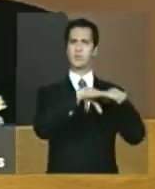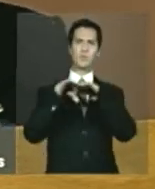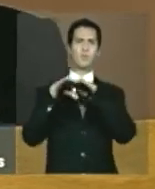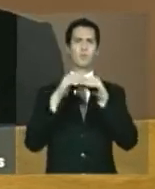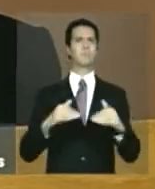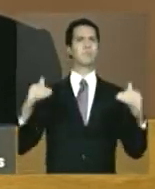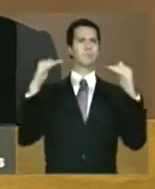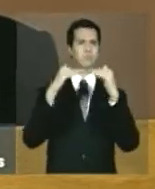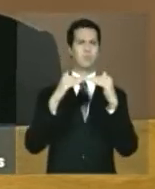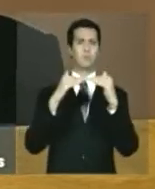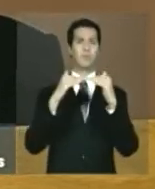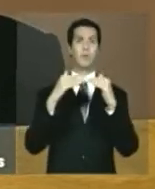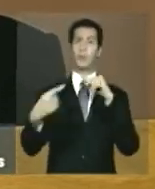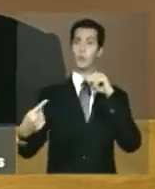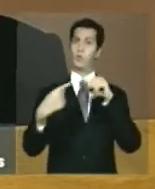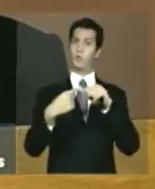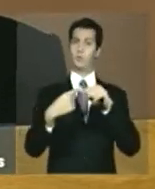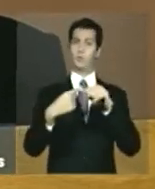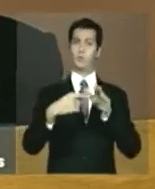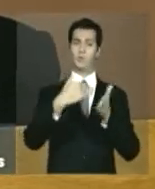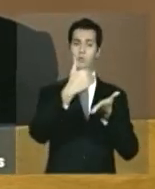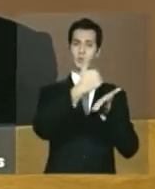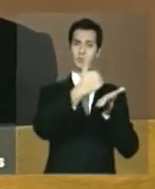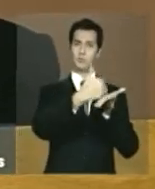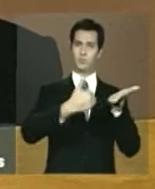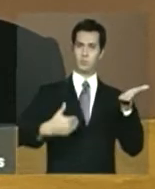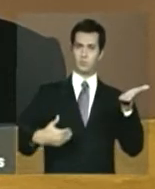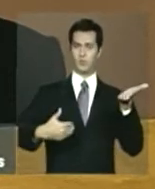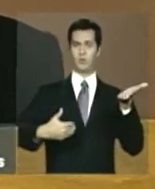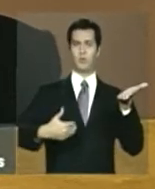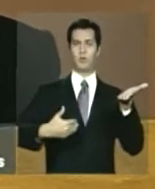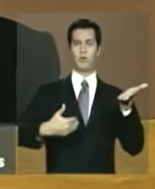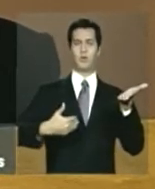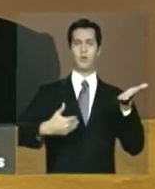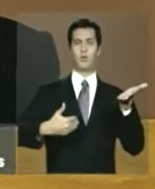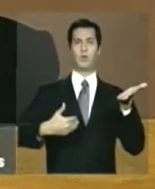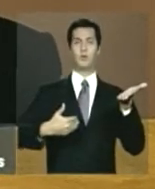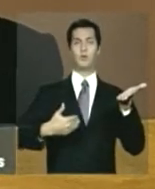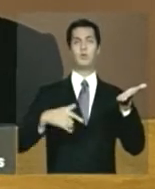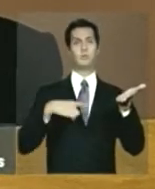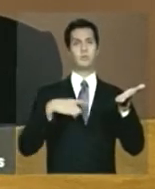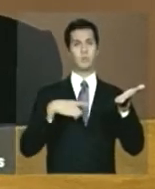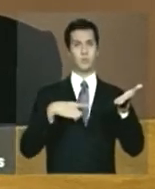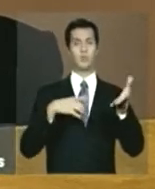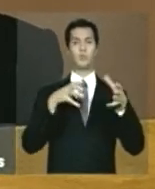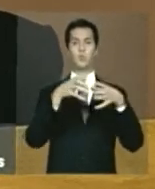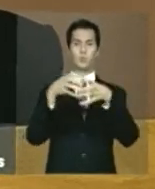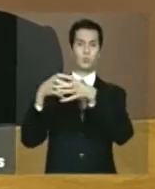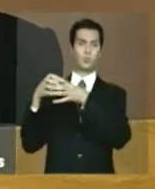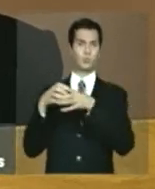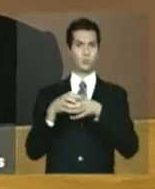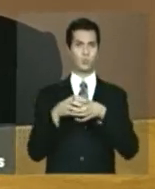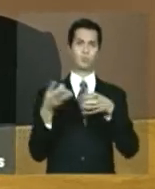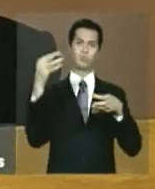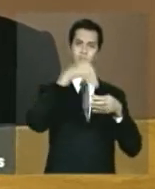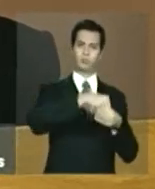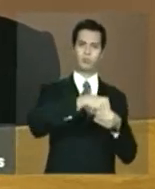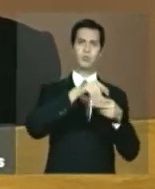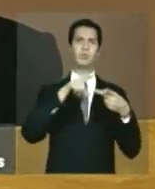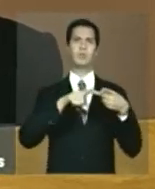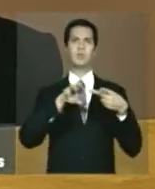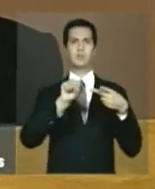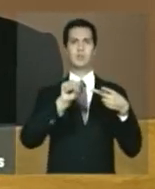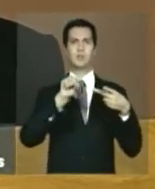norteador do programa pró Equidade de gênero e raça que envolvem seus comitês internos a secretaria de